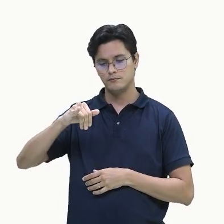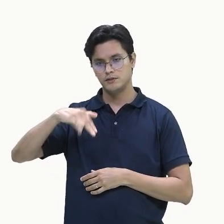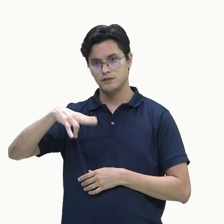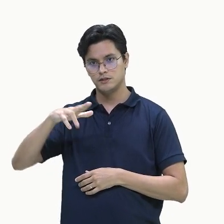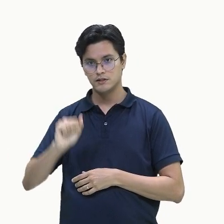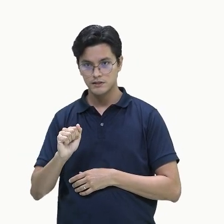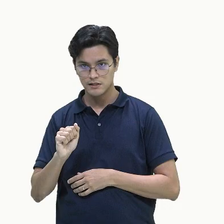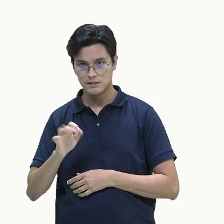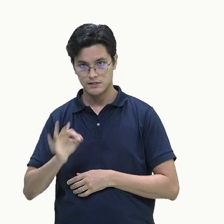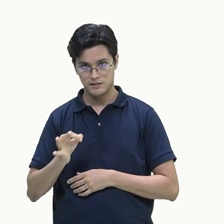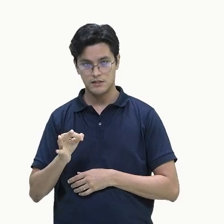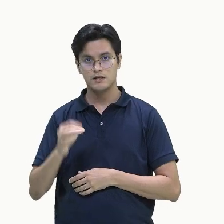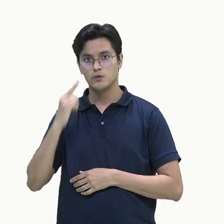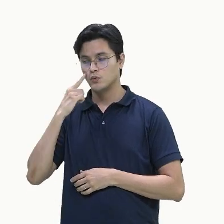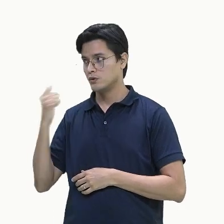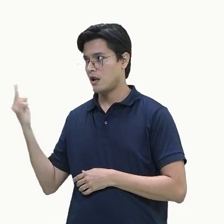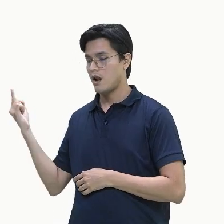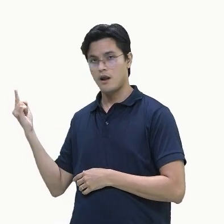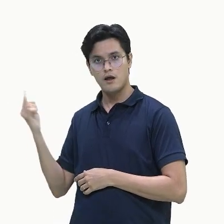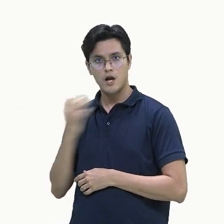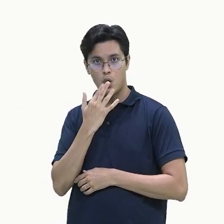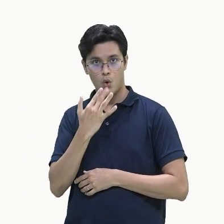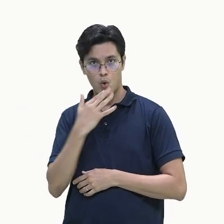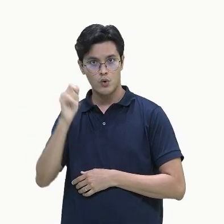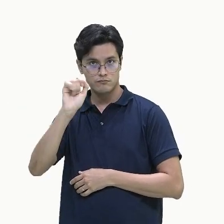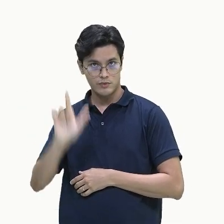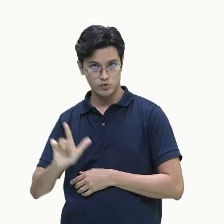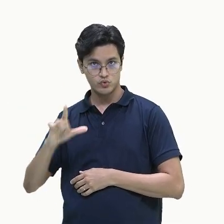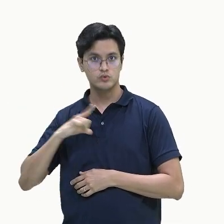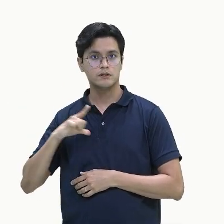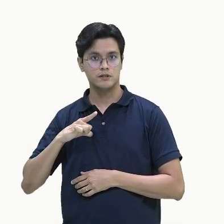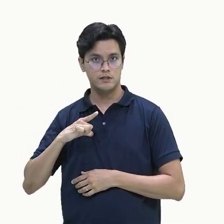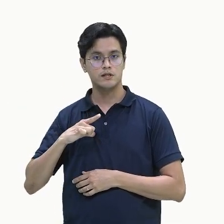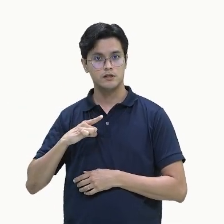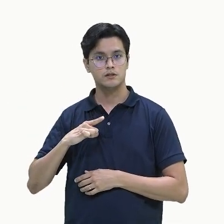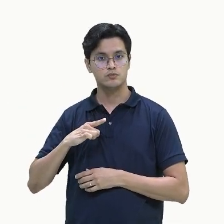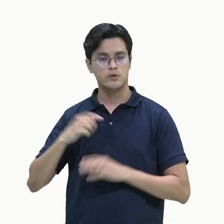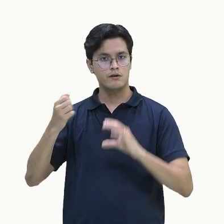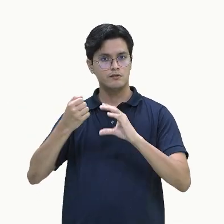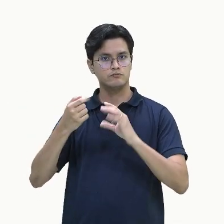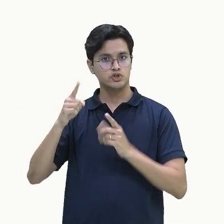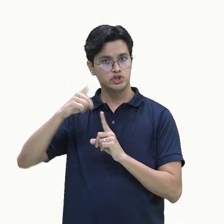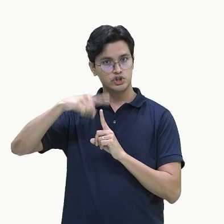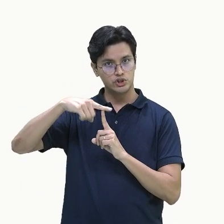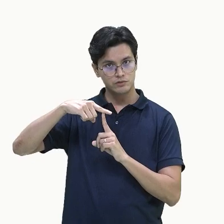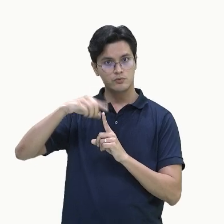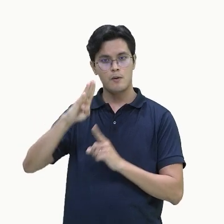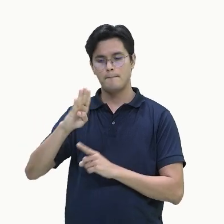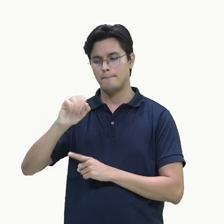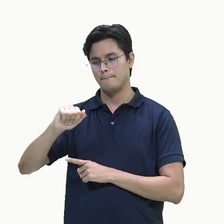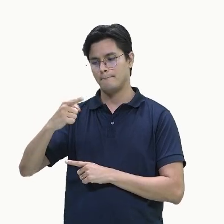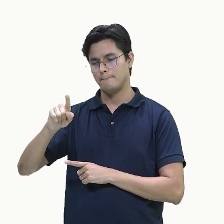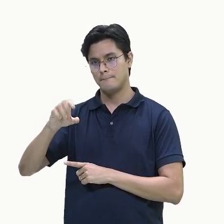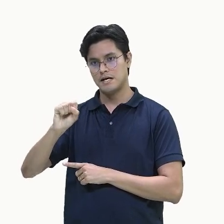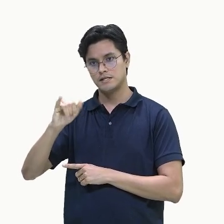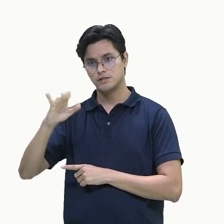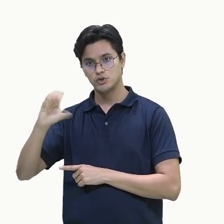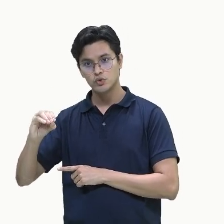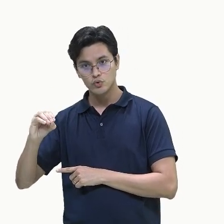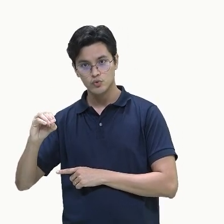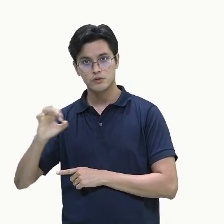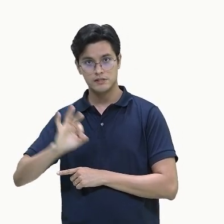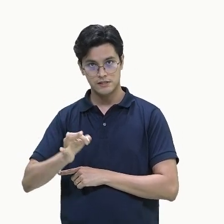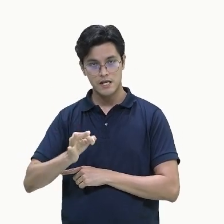amina, ele tem caráter básico, tá? Básico, Mas ele também pode